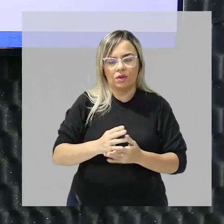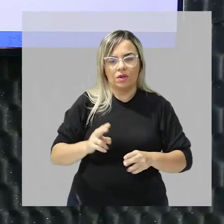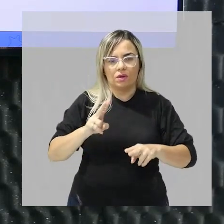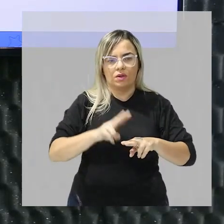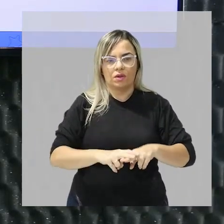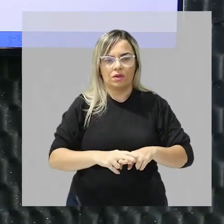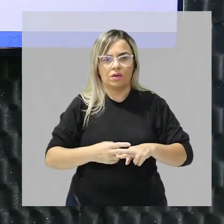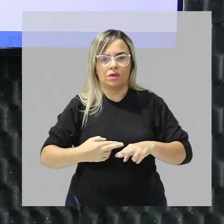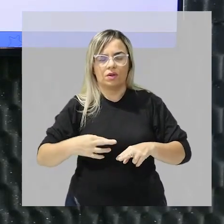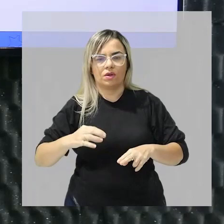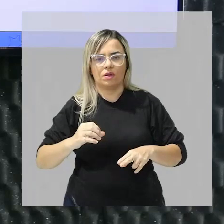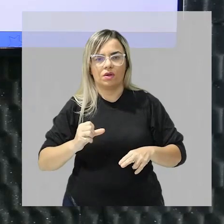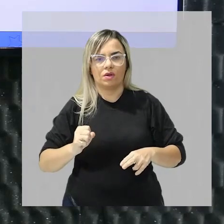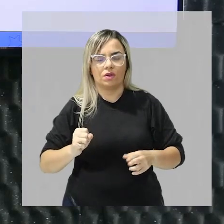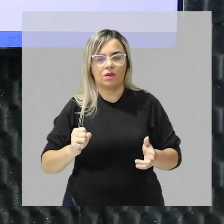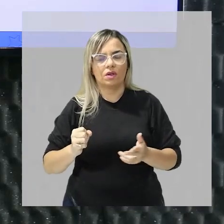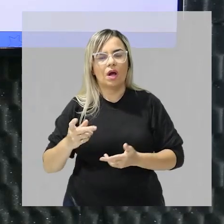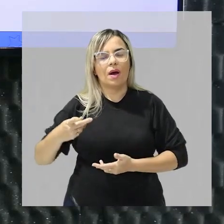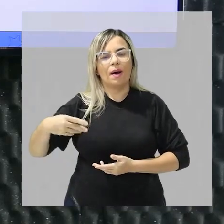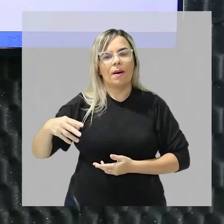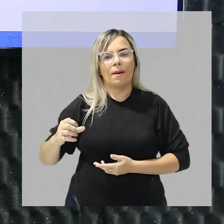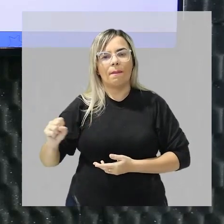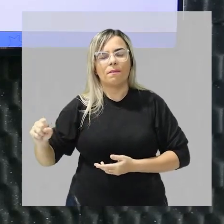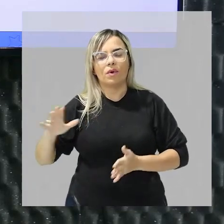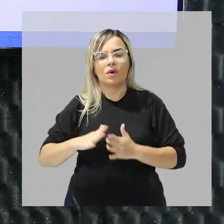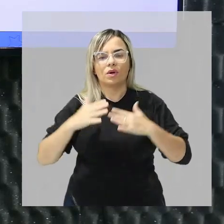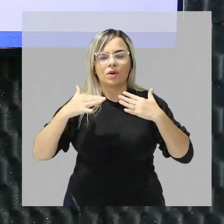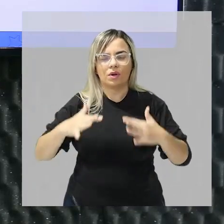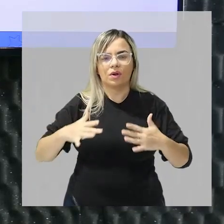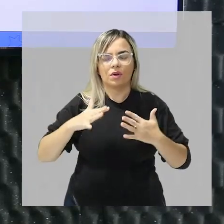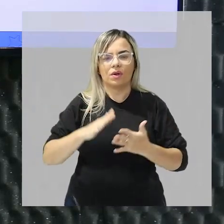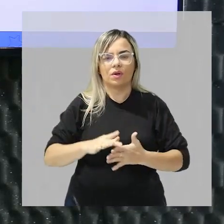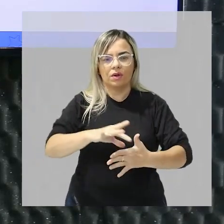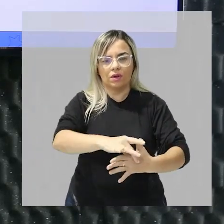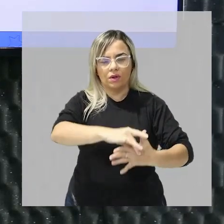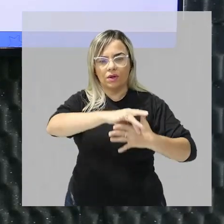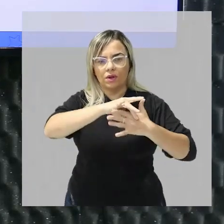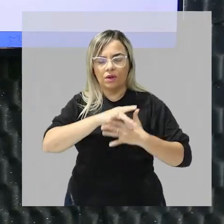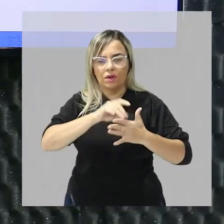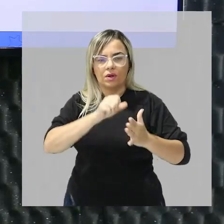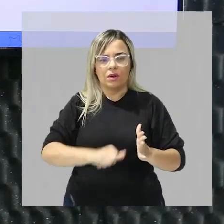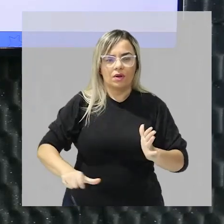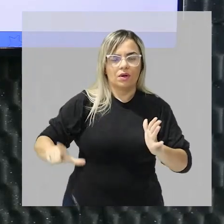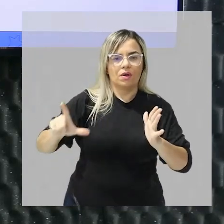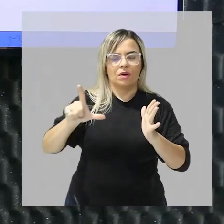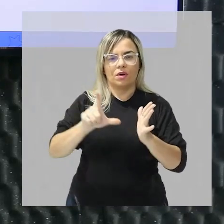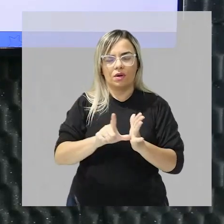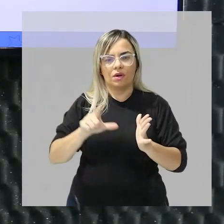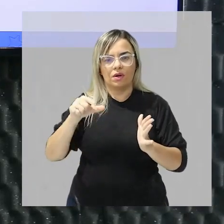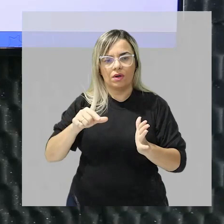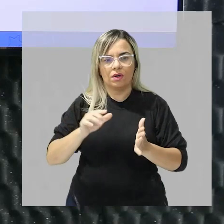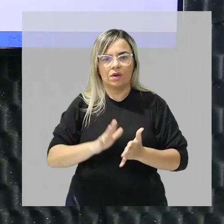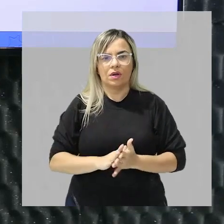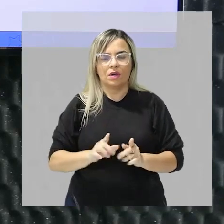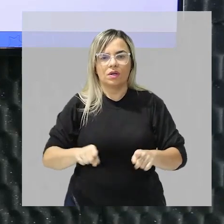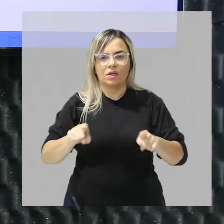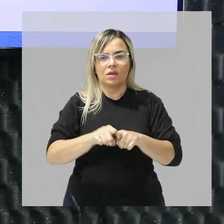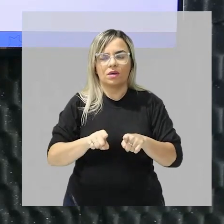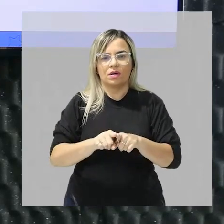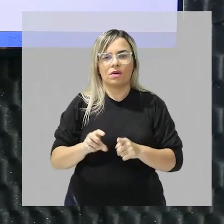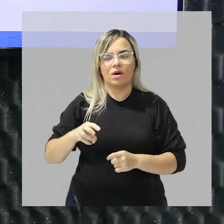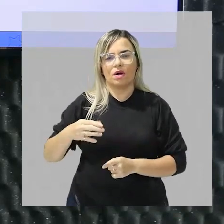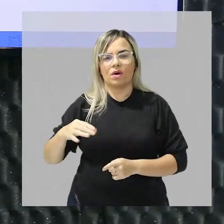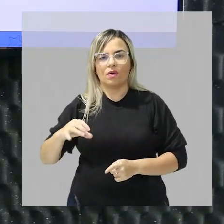Parks, o que esse movimento liderado por Martin Luther King e também por Malcolm X